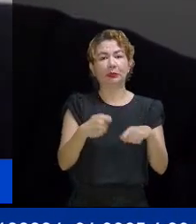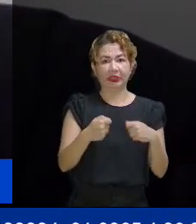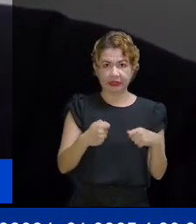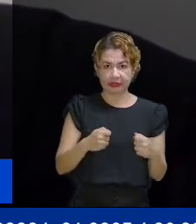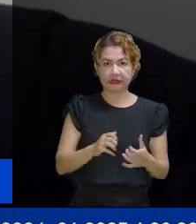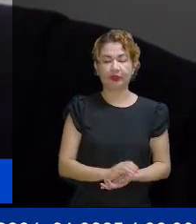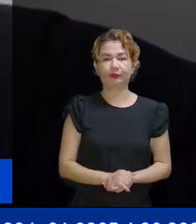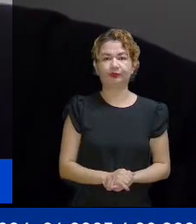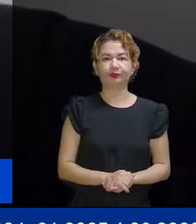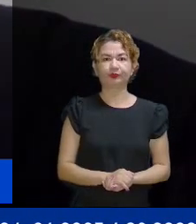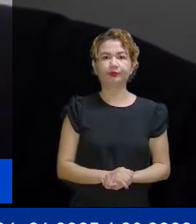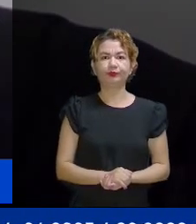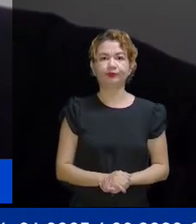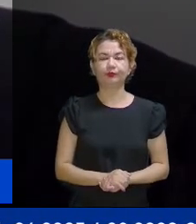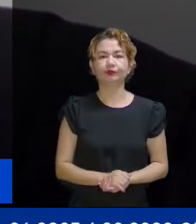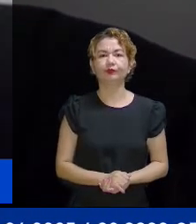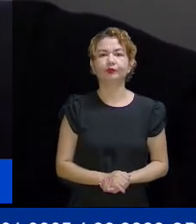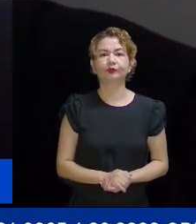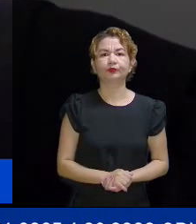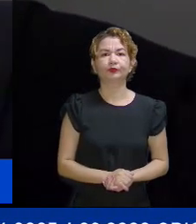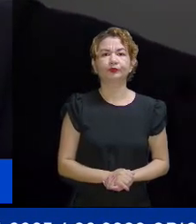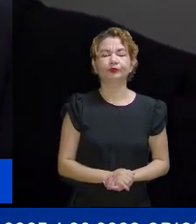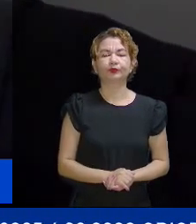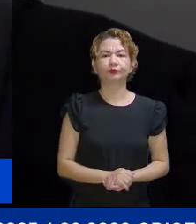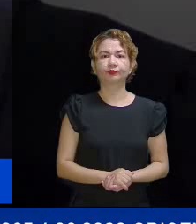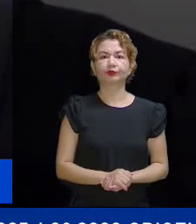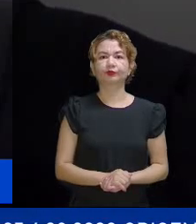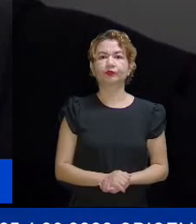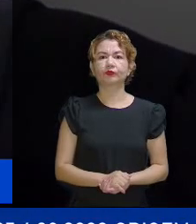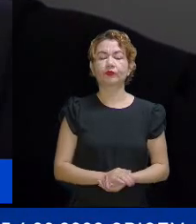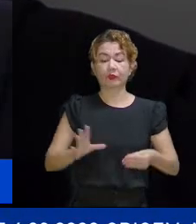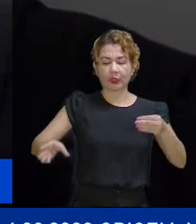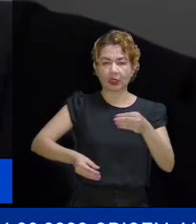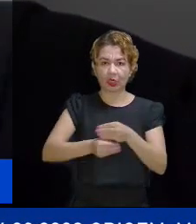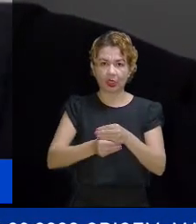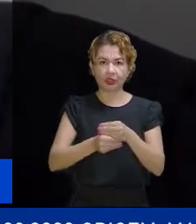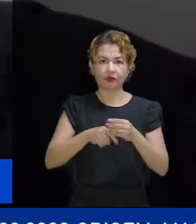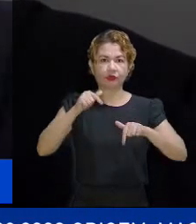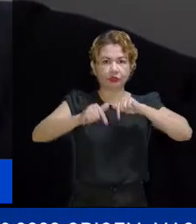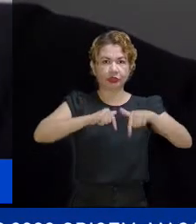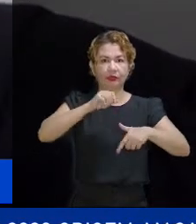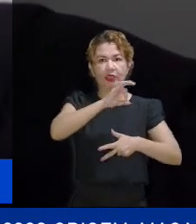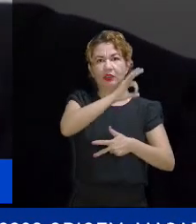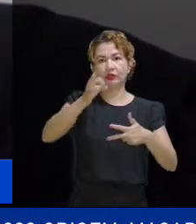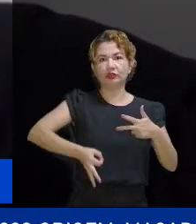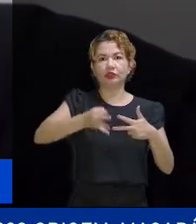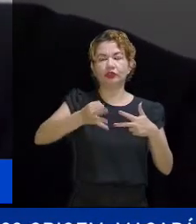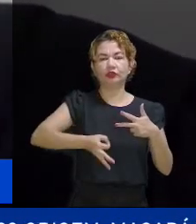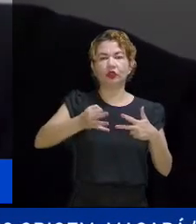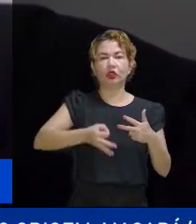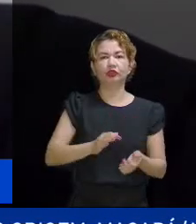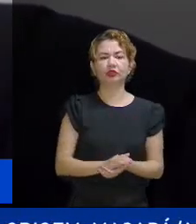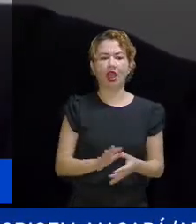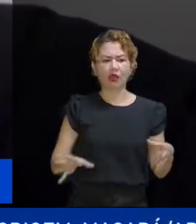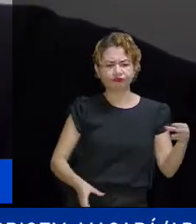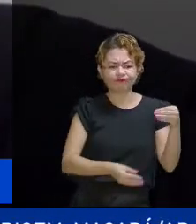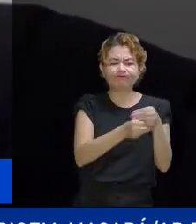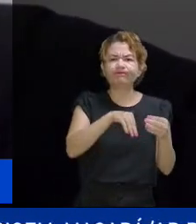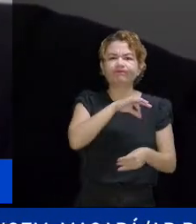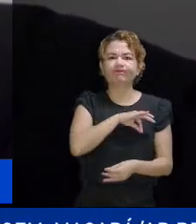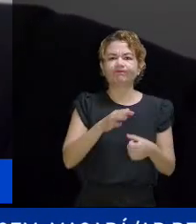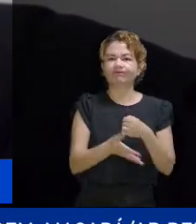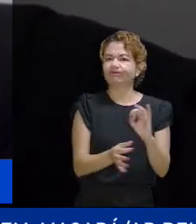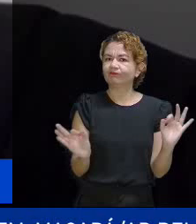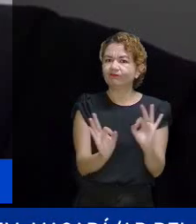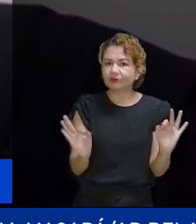a este aqui, destacando o seguinte, senhor presidente, abre aspas, a gratificação de atividade judiciária não compõe vencimento básico do